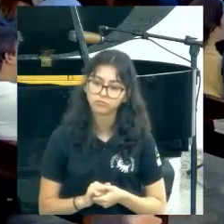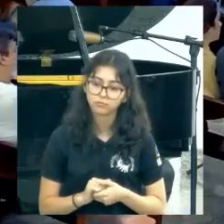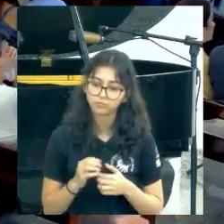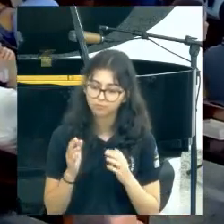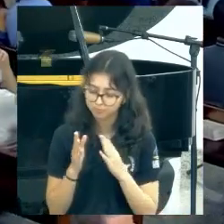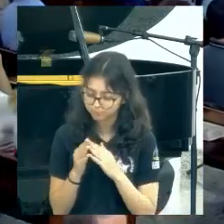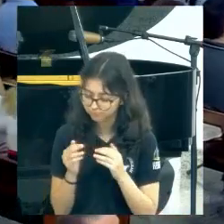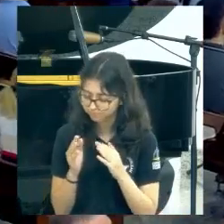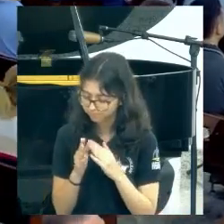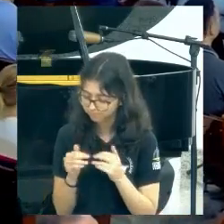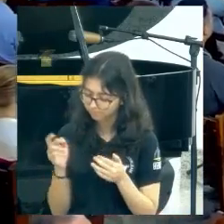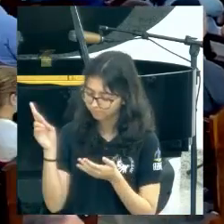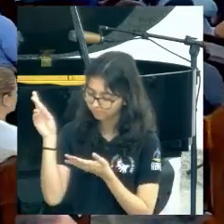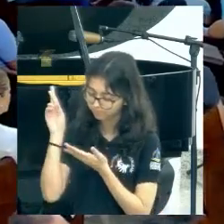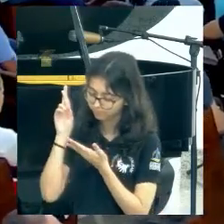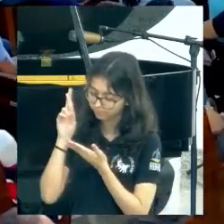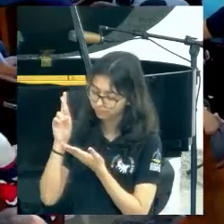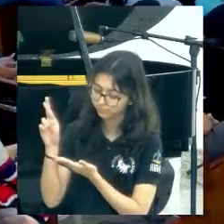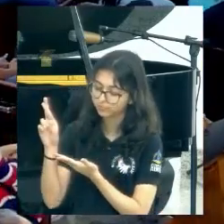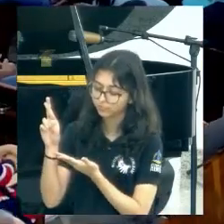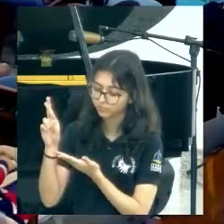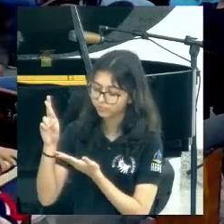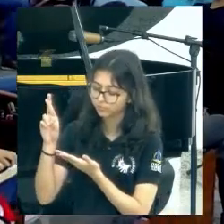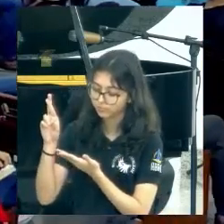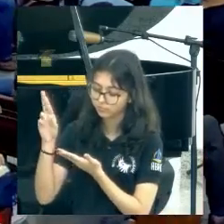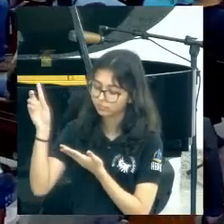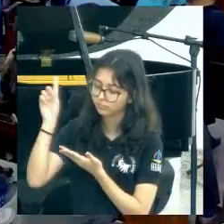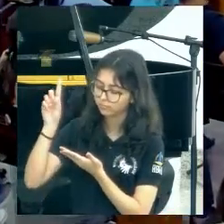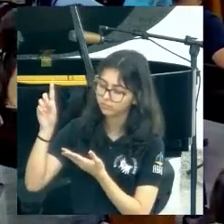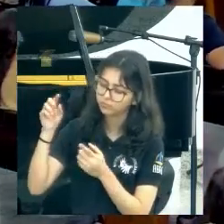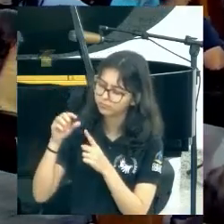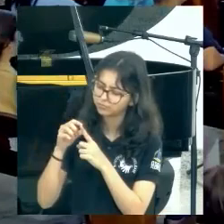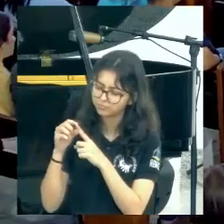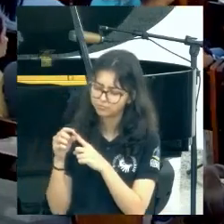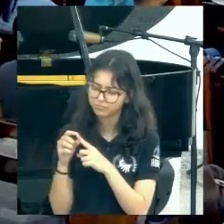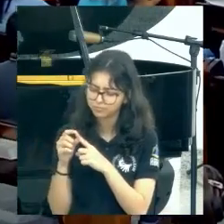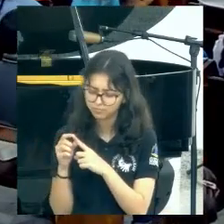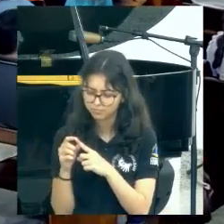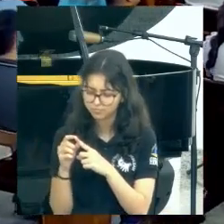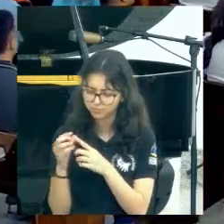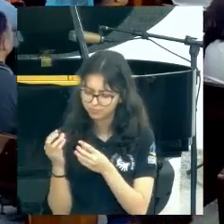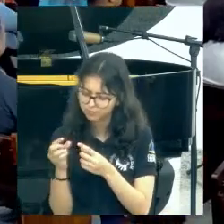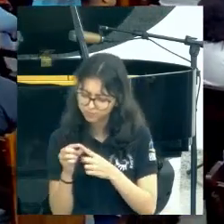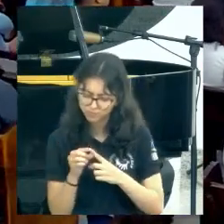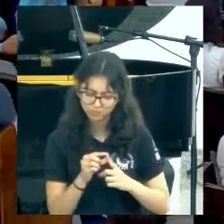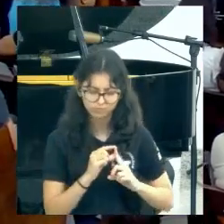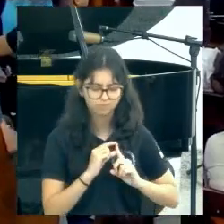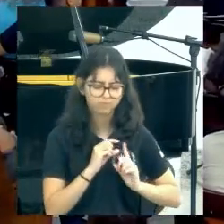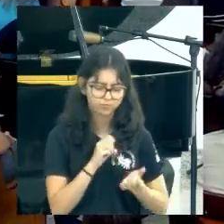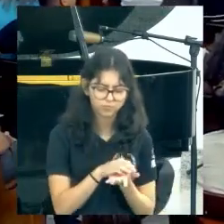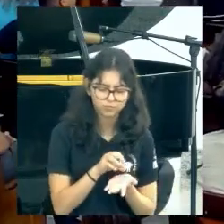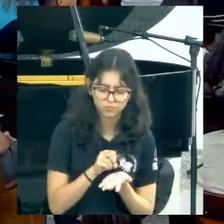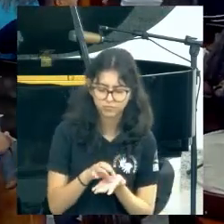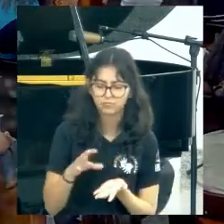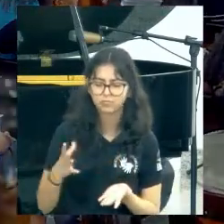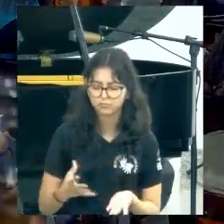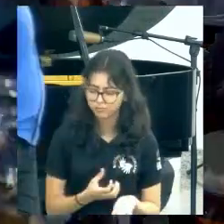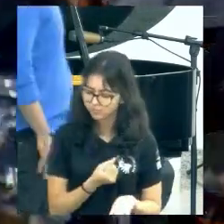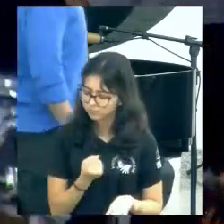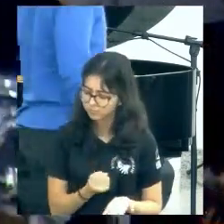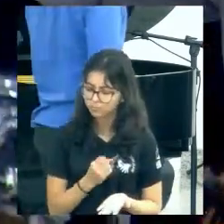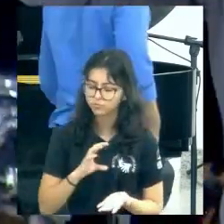Peça isso a Deus. Que a sua palavra seja sempre uma palavra de edificação, uma palavra de salvação, uma palavra de